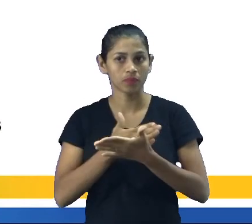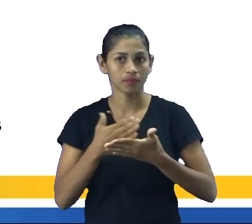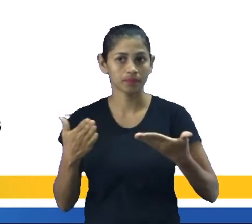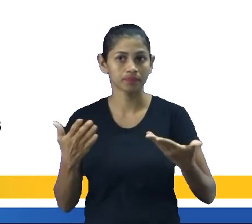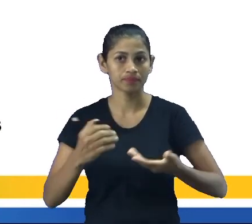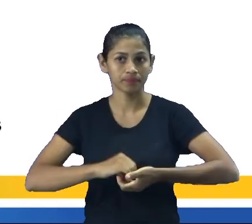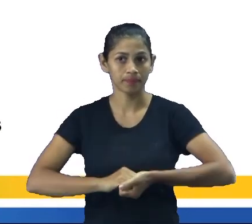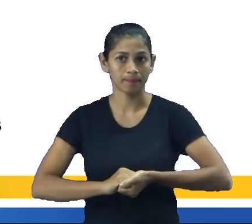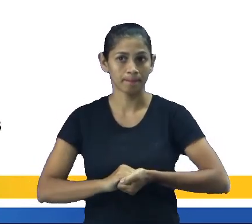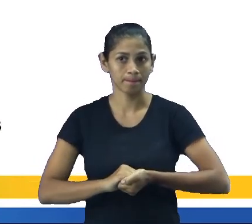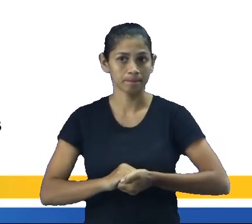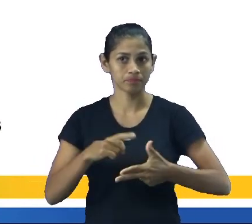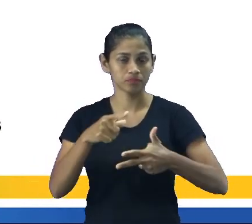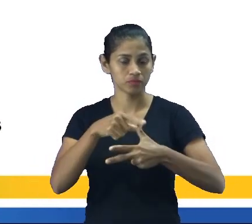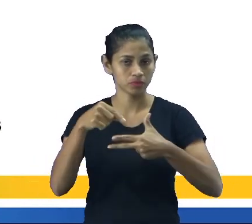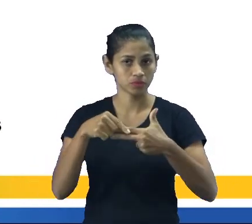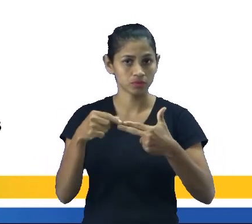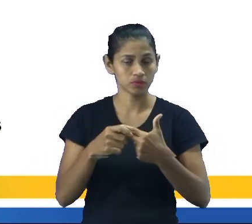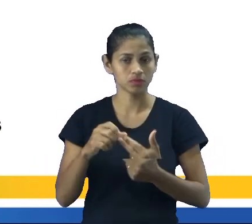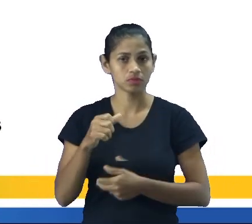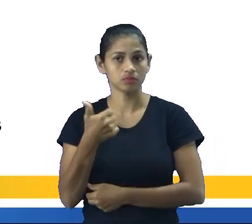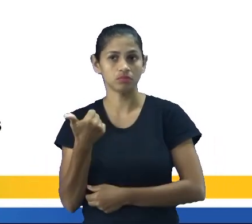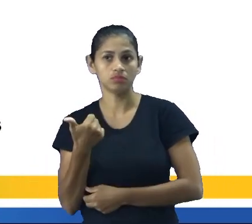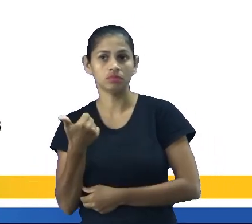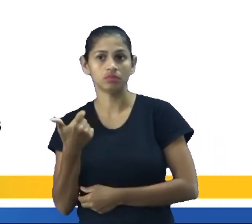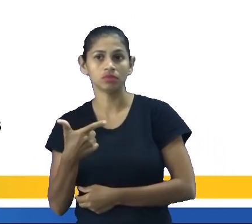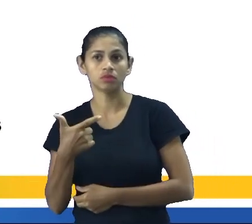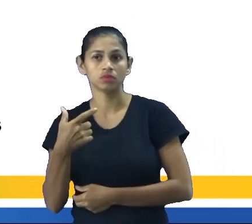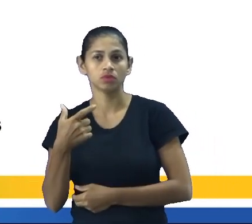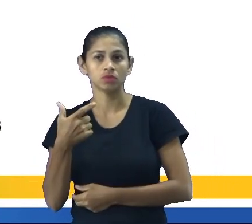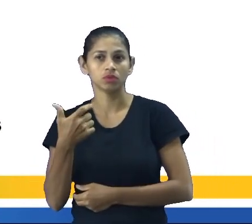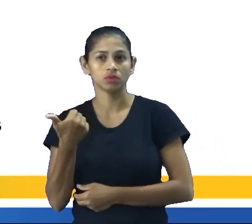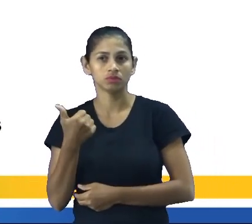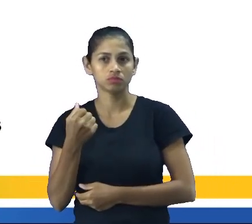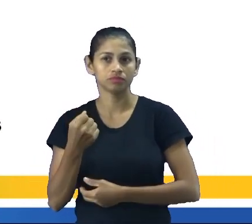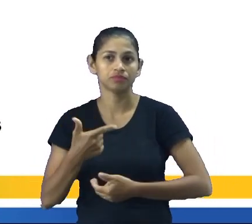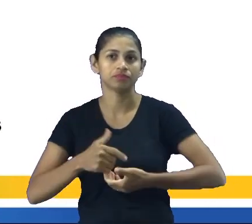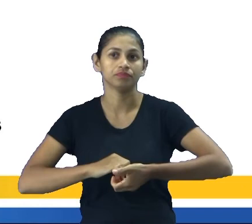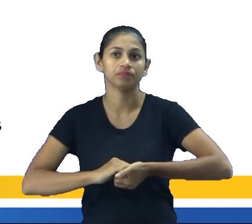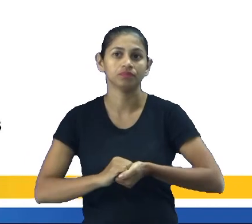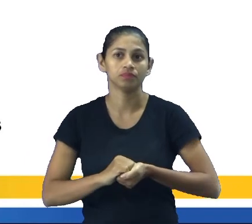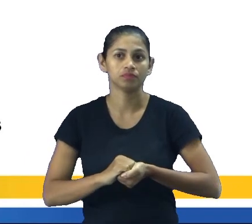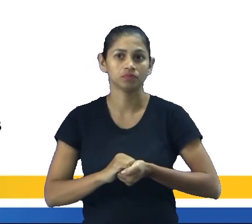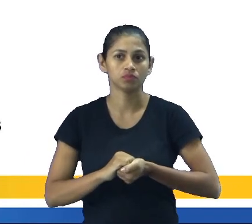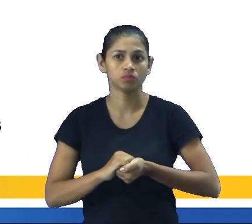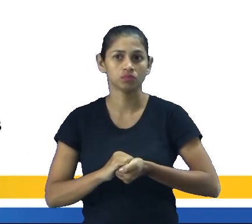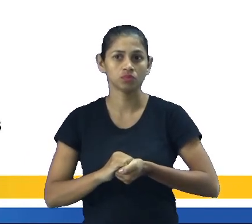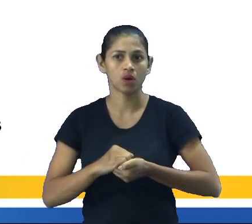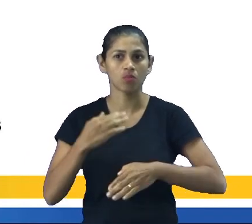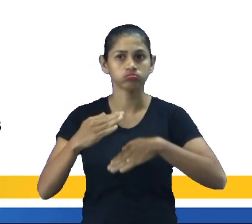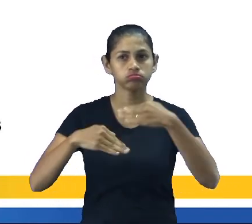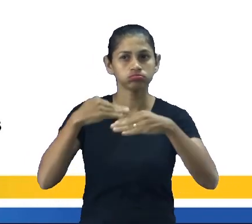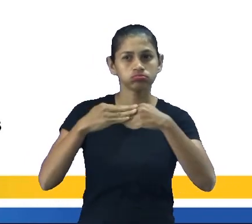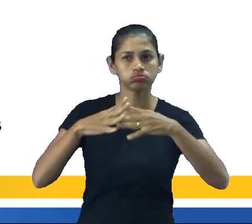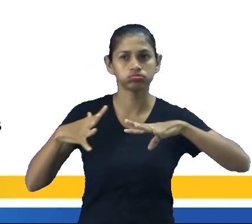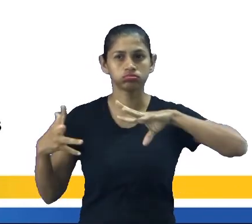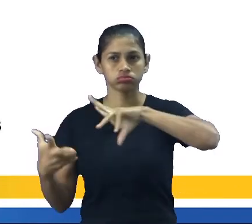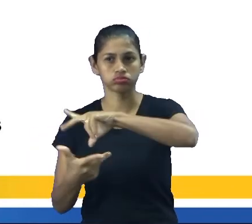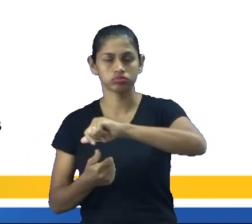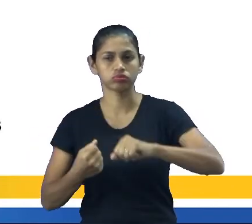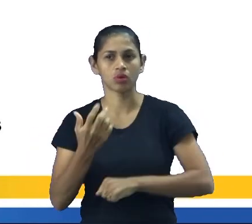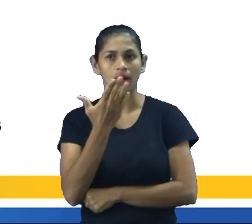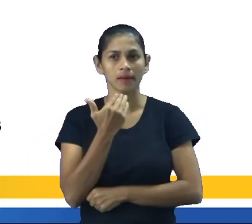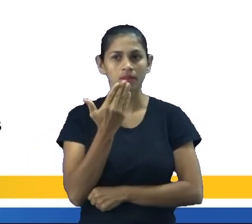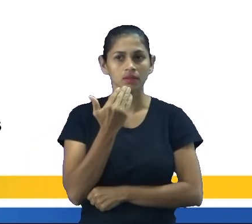Ele caiu lá no Enem de 2012. E fala, a produção mundial de alimentos poderia se reduzir em 40%